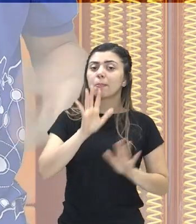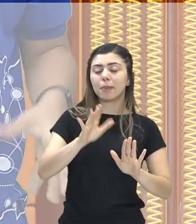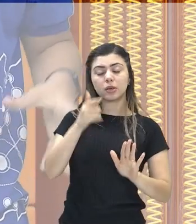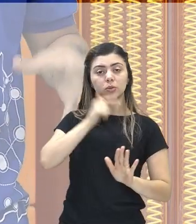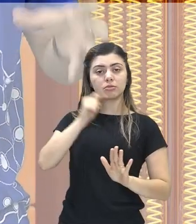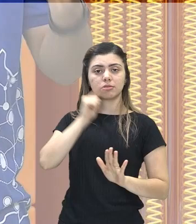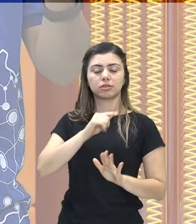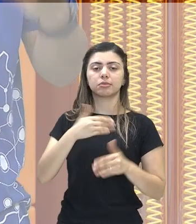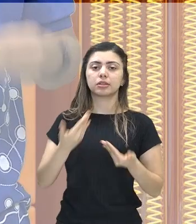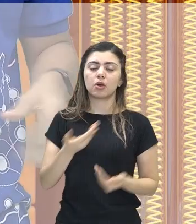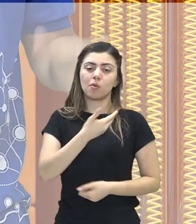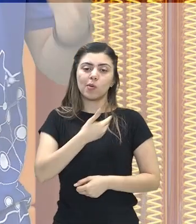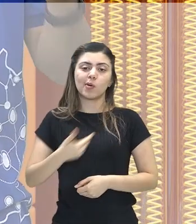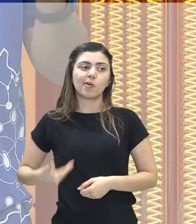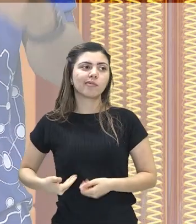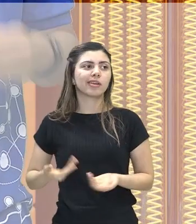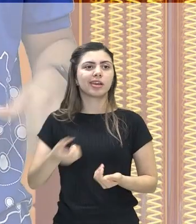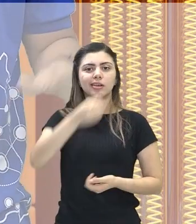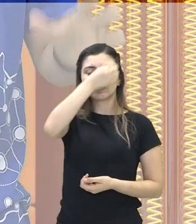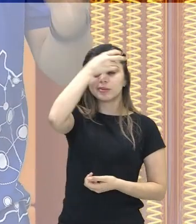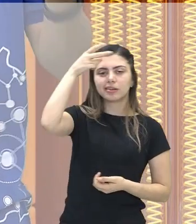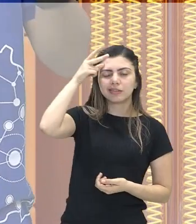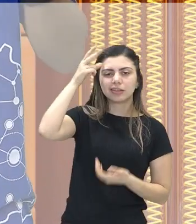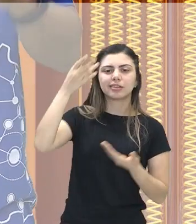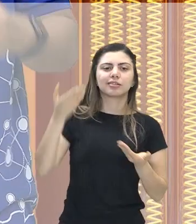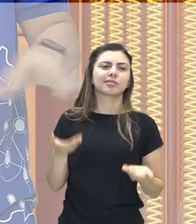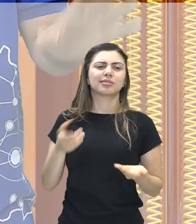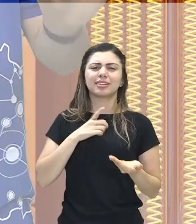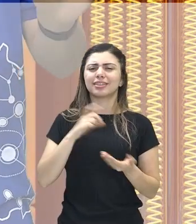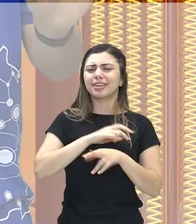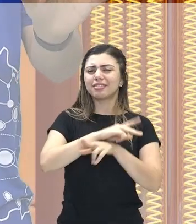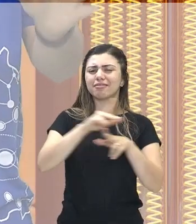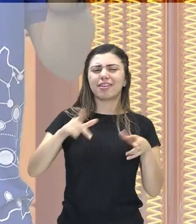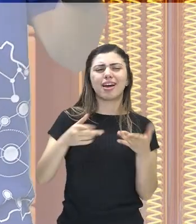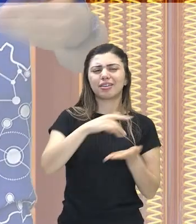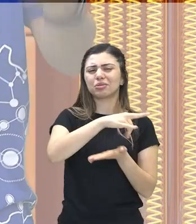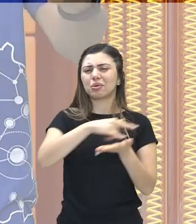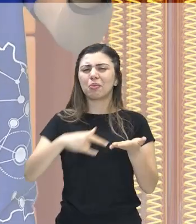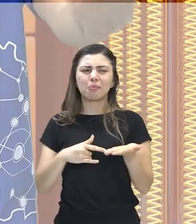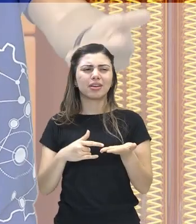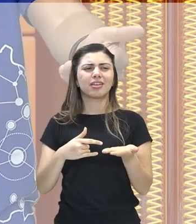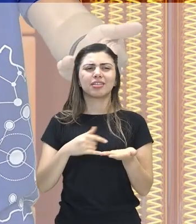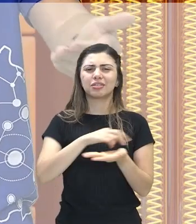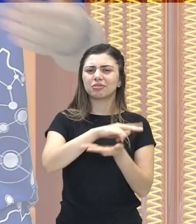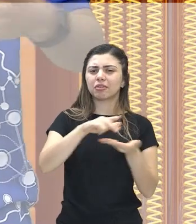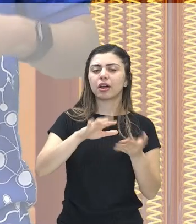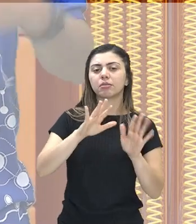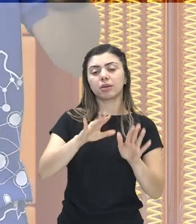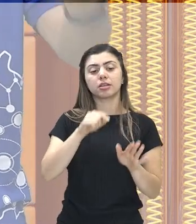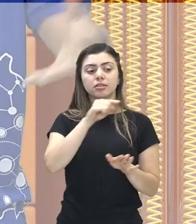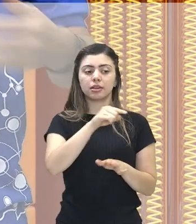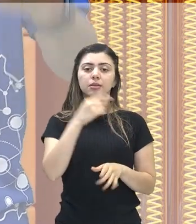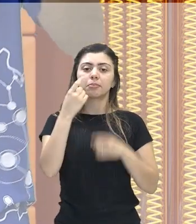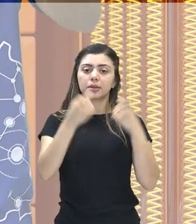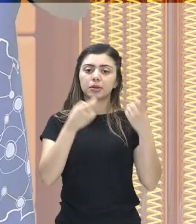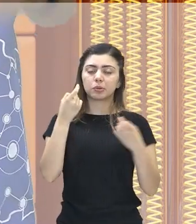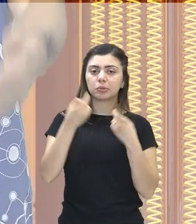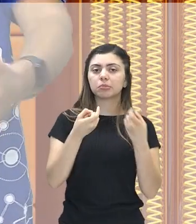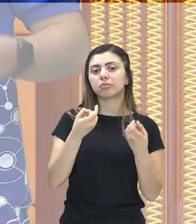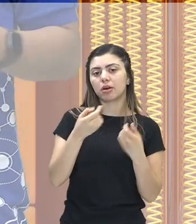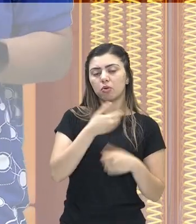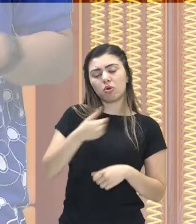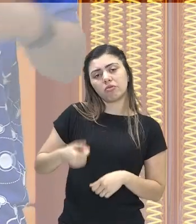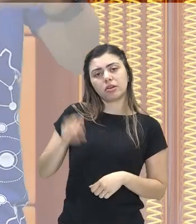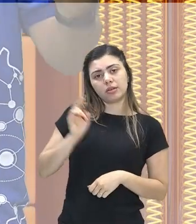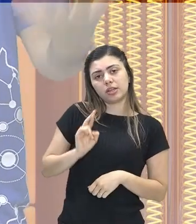Os governos, né, prefeituras, presidência da república, enfim, todos isso, eles sim têm que se preocupar com a questão de controle,